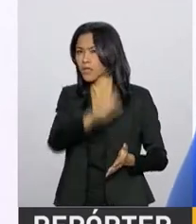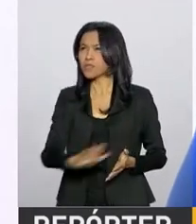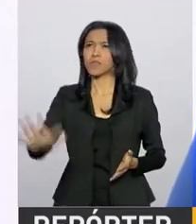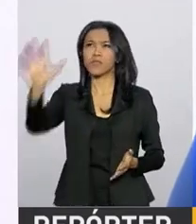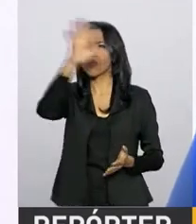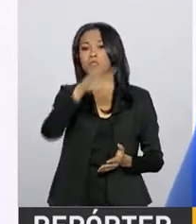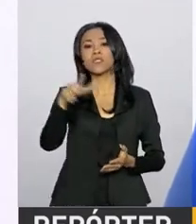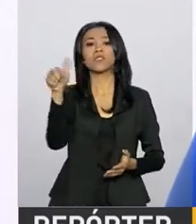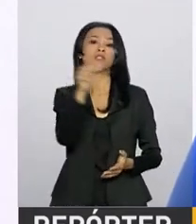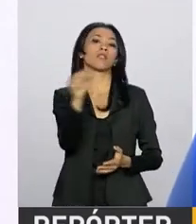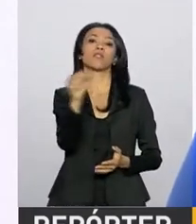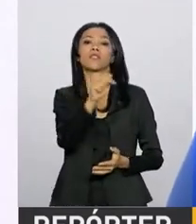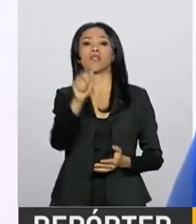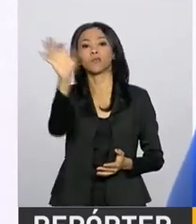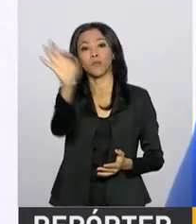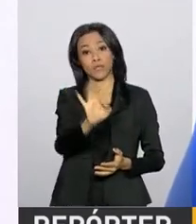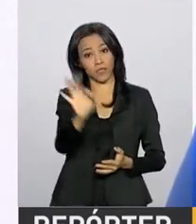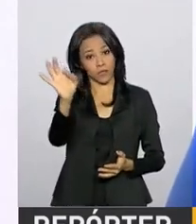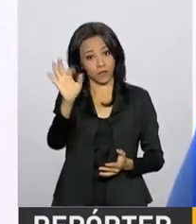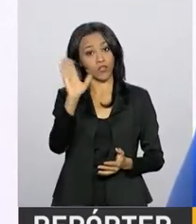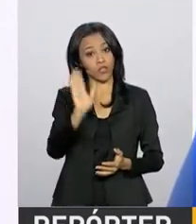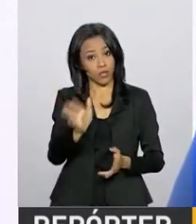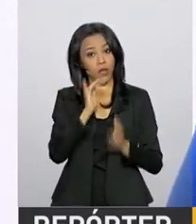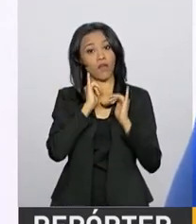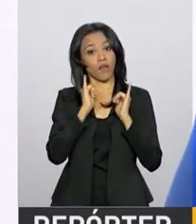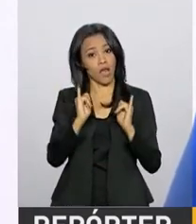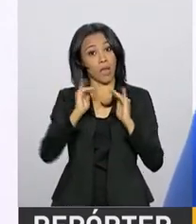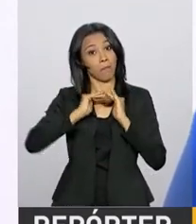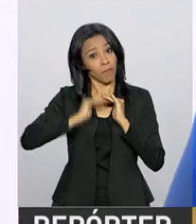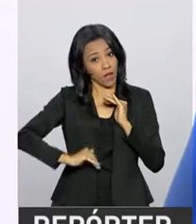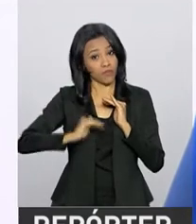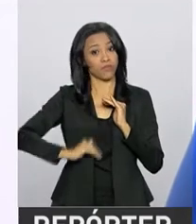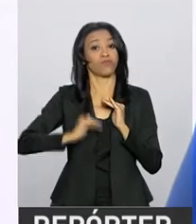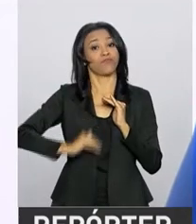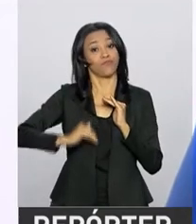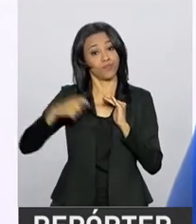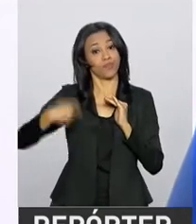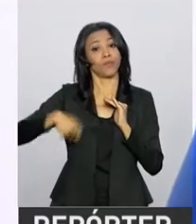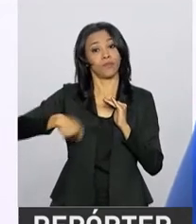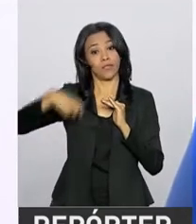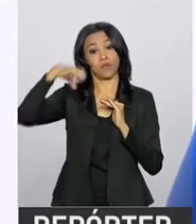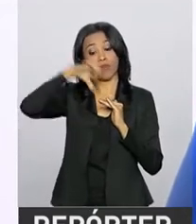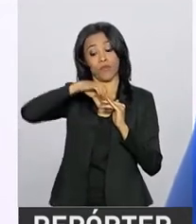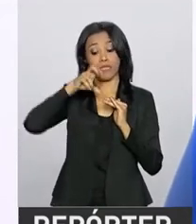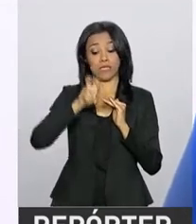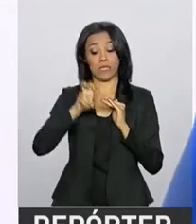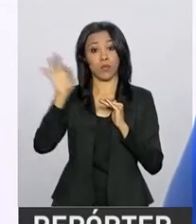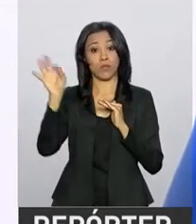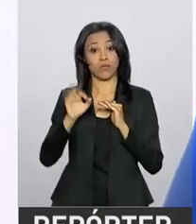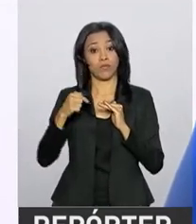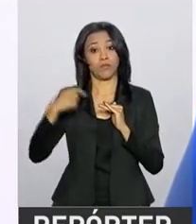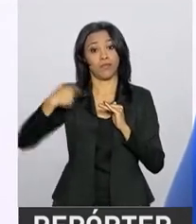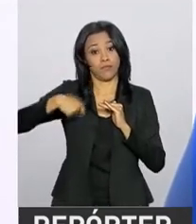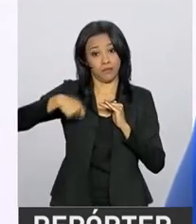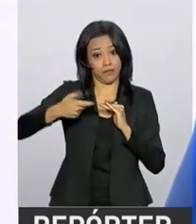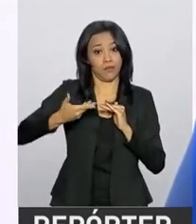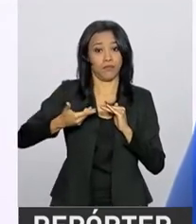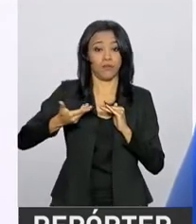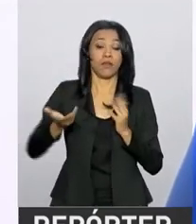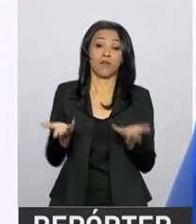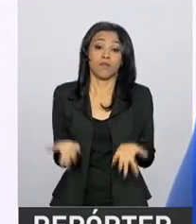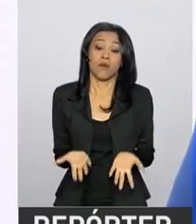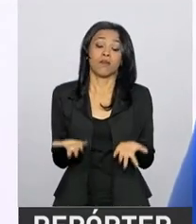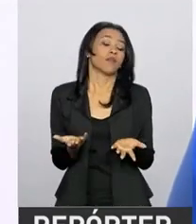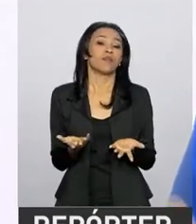77% como eu havia colocado muito baixo uma vez que a nossa recomendação é de 95% é mais que nós